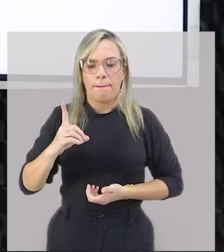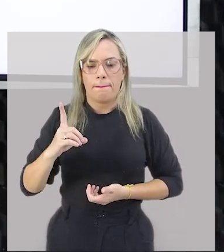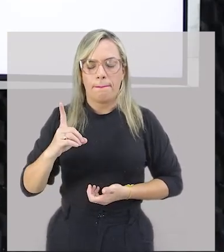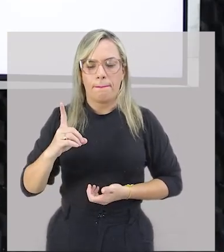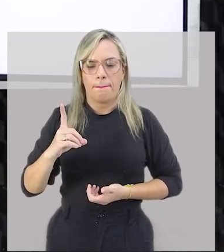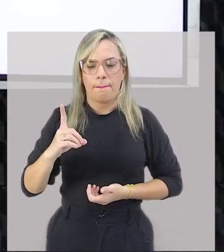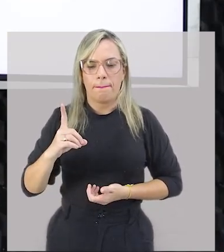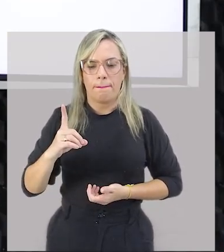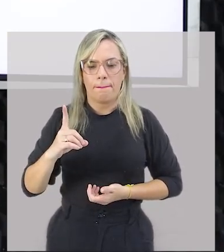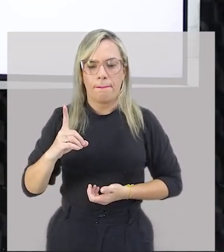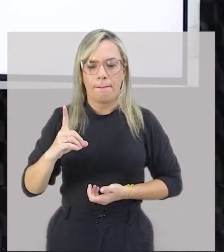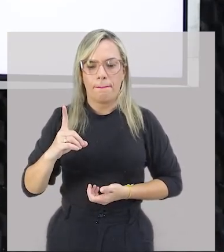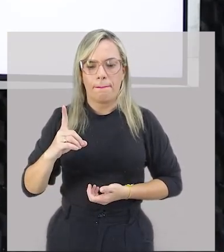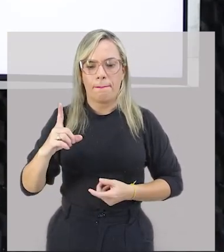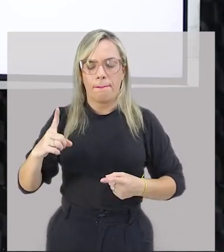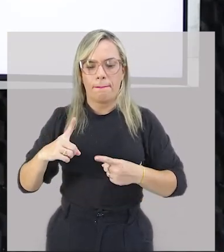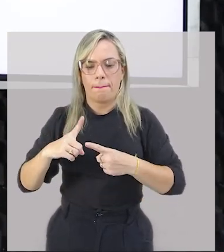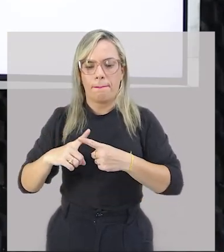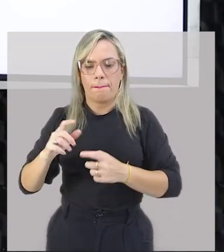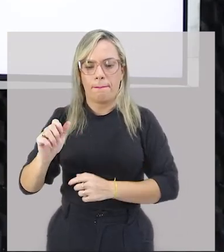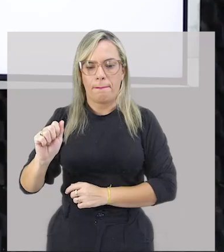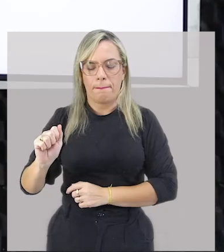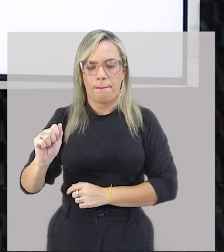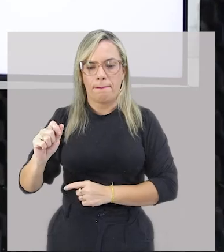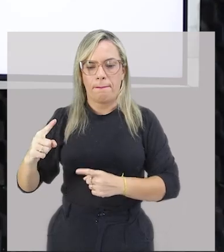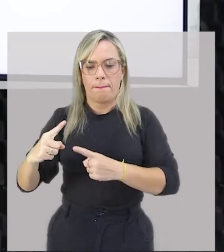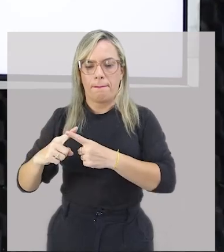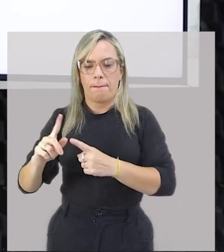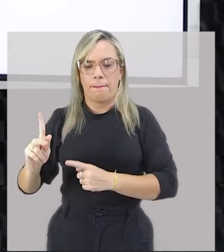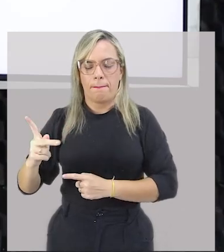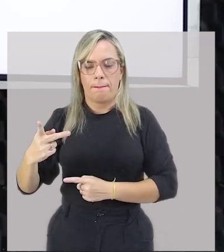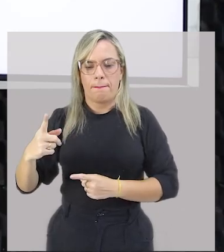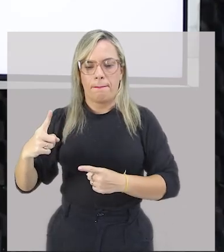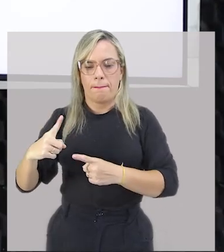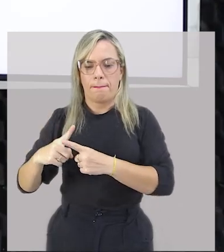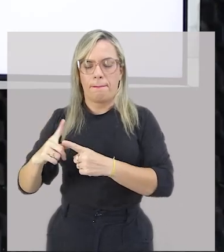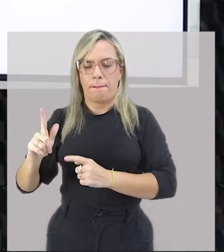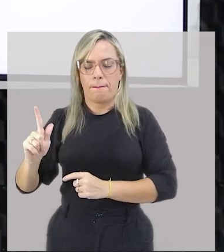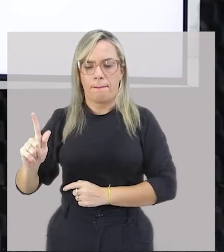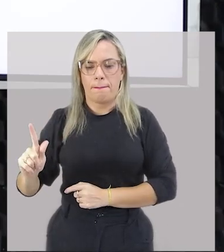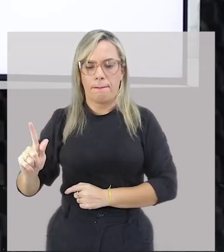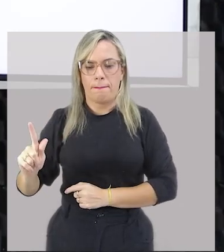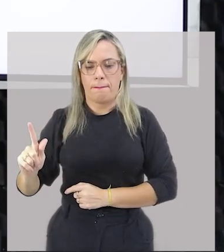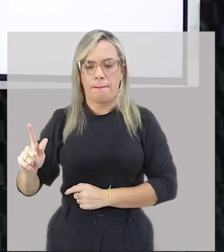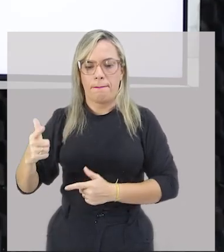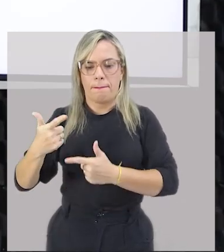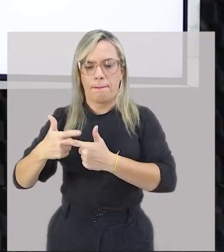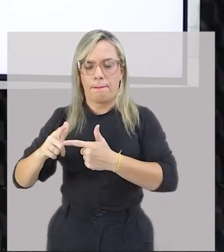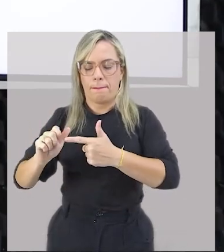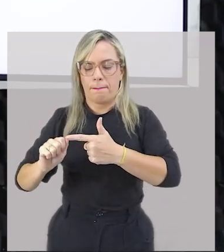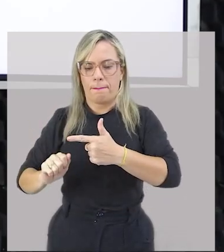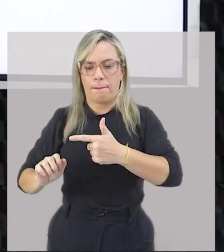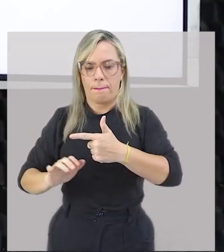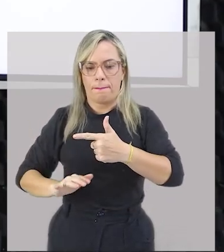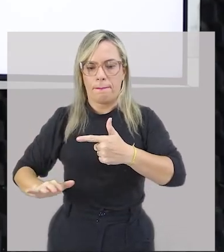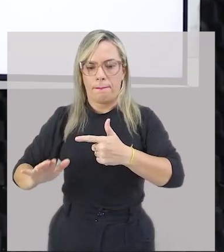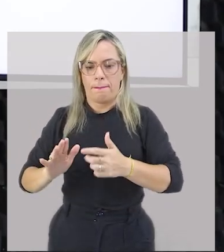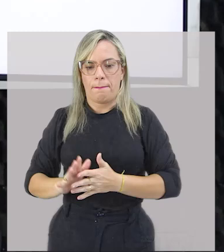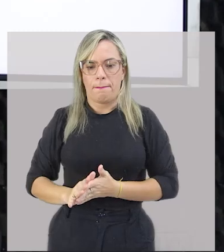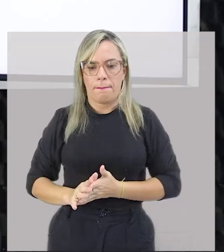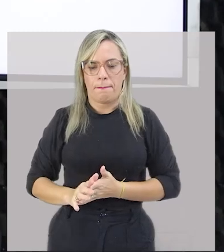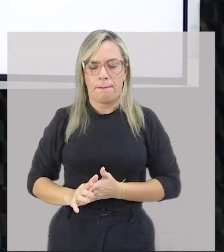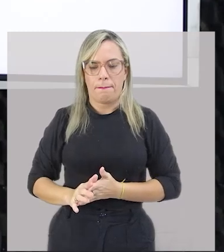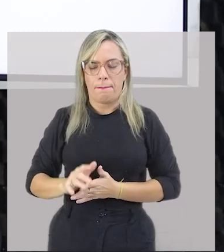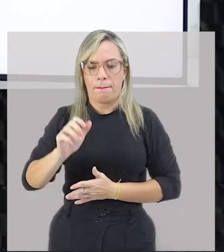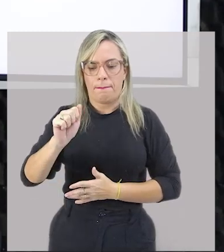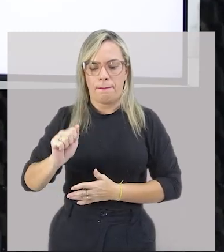Densidade, volume é a área da base, vezes a altura, vezes a gravidade, tudo isso dividido pela área. Aí, galera, ó, cortar rapidão aqui,